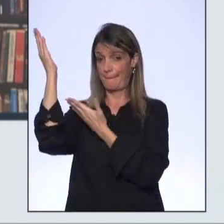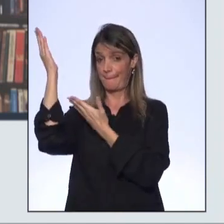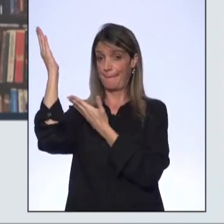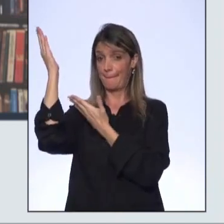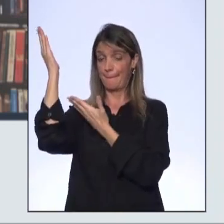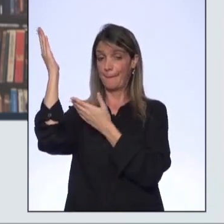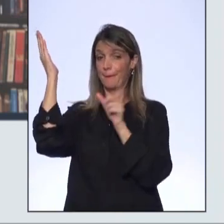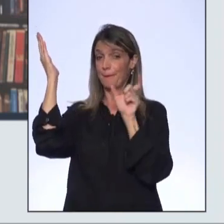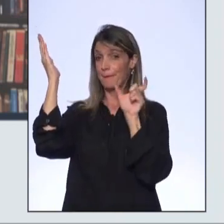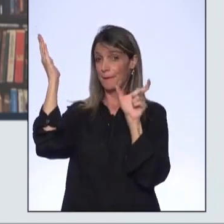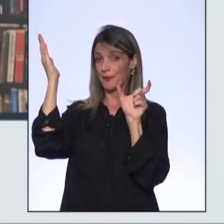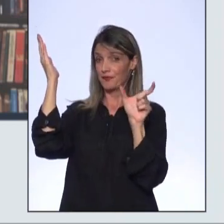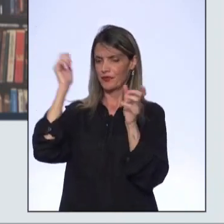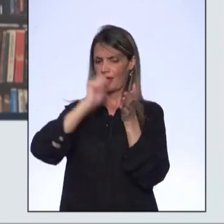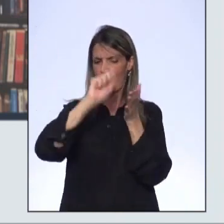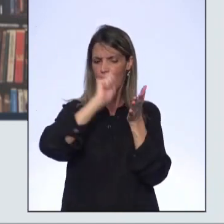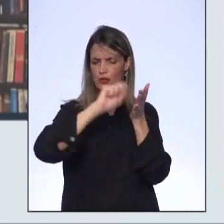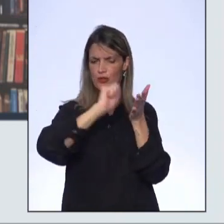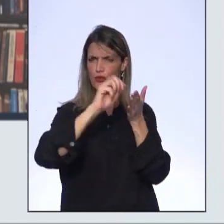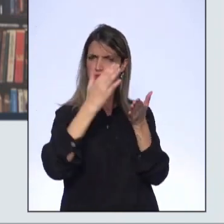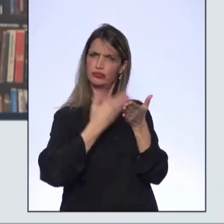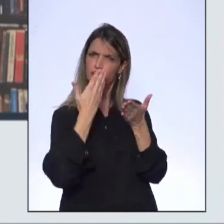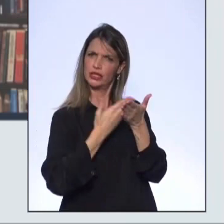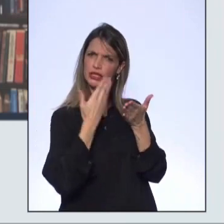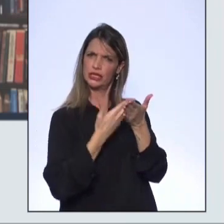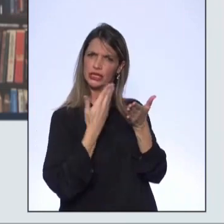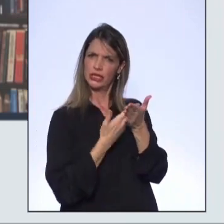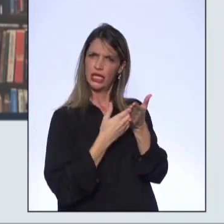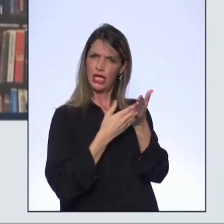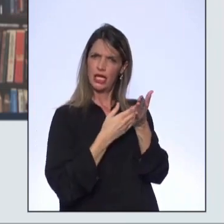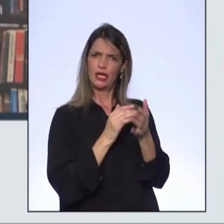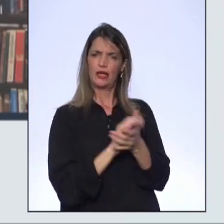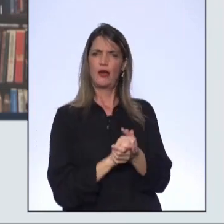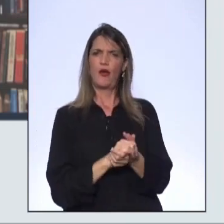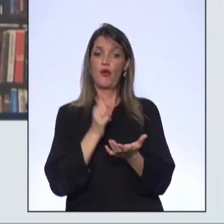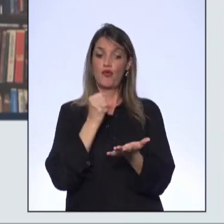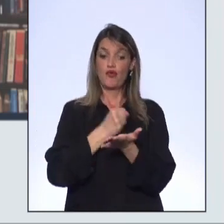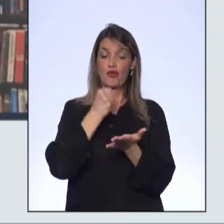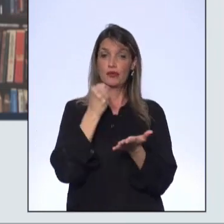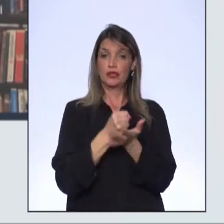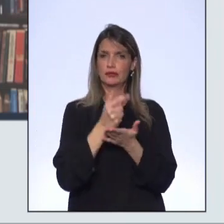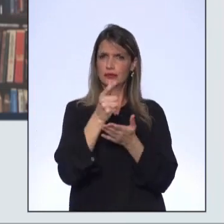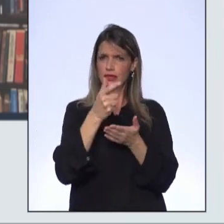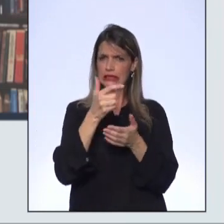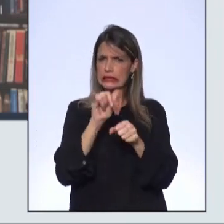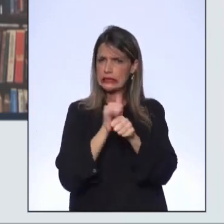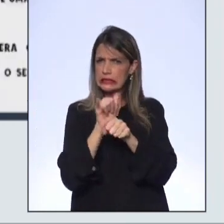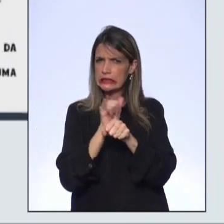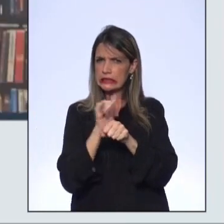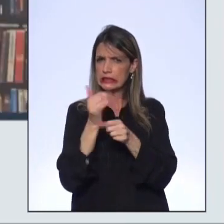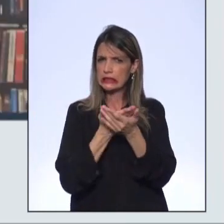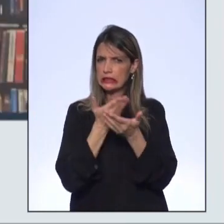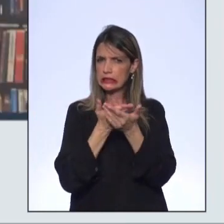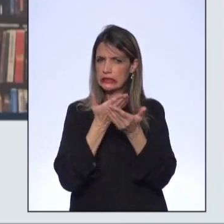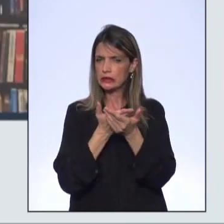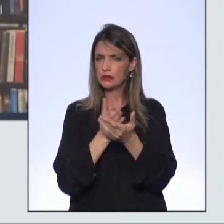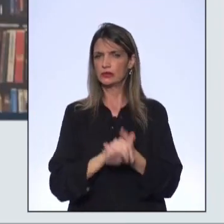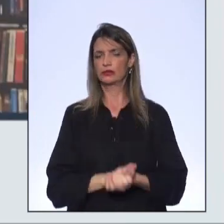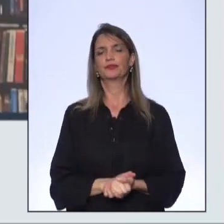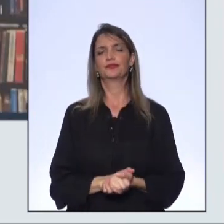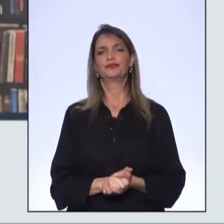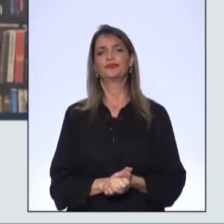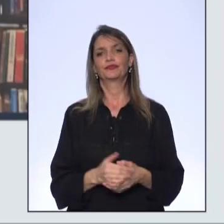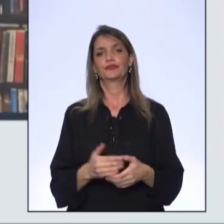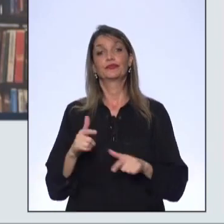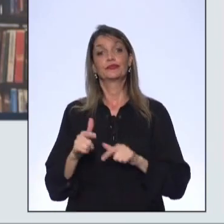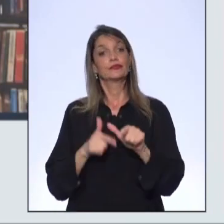patrimonialismo, anote em seu caderno e faça a documentação da sua estratégia de estudo. Bom, nós vamos